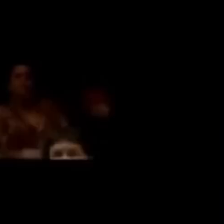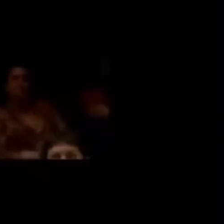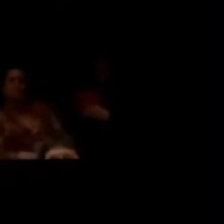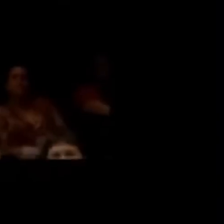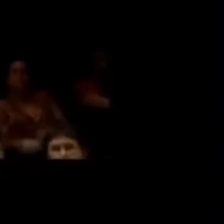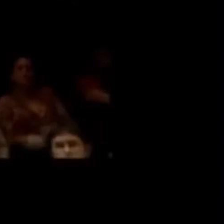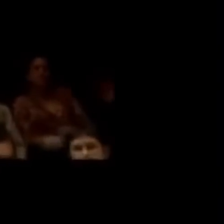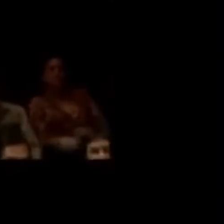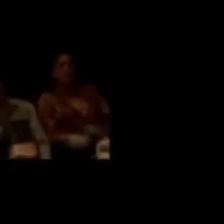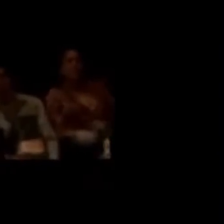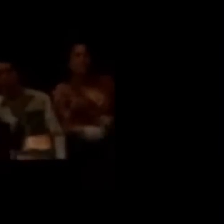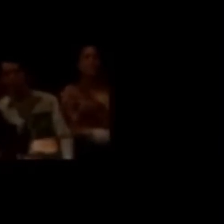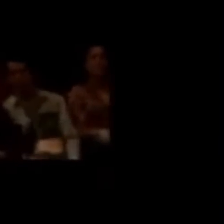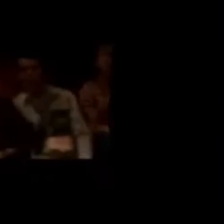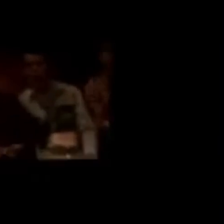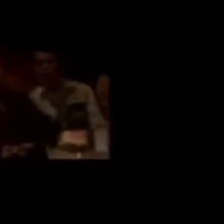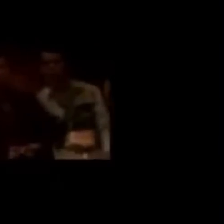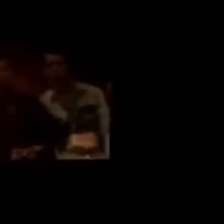amor de